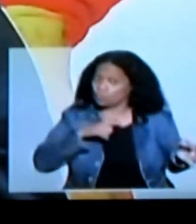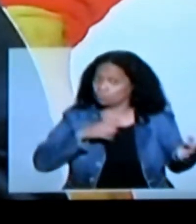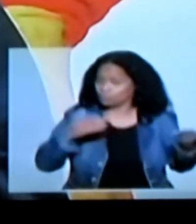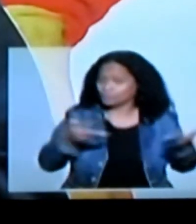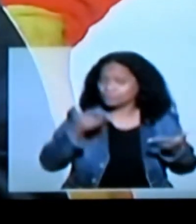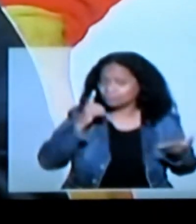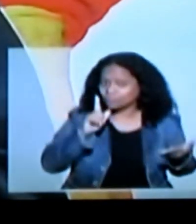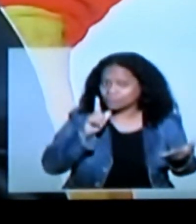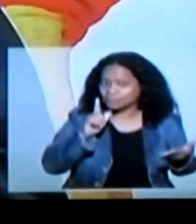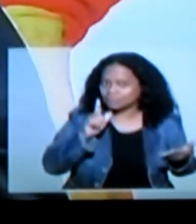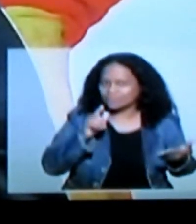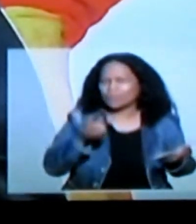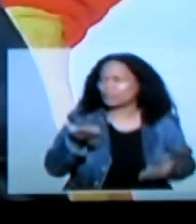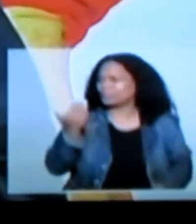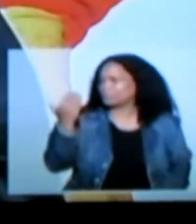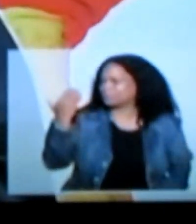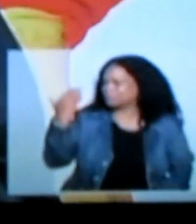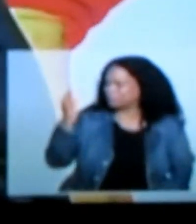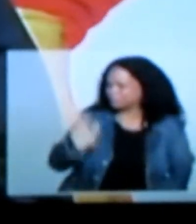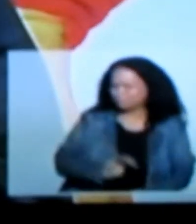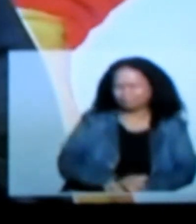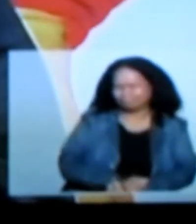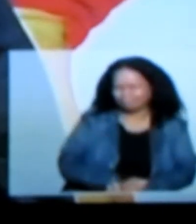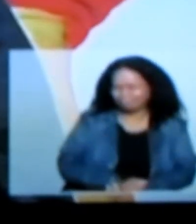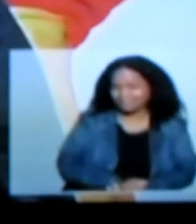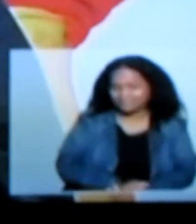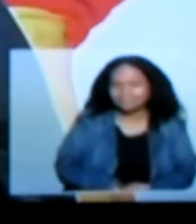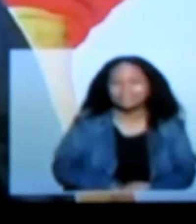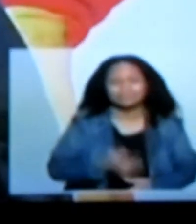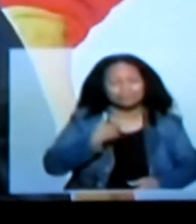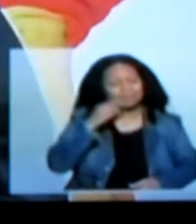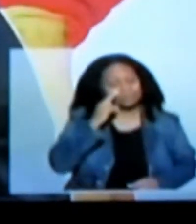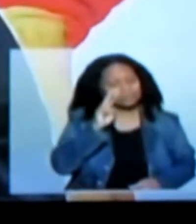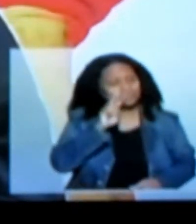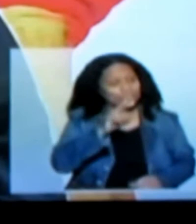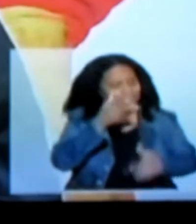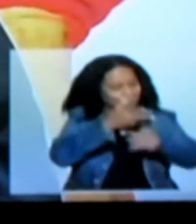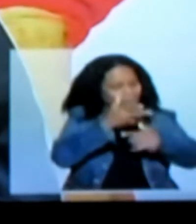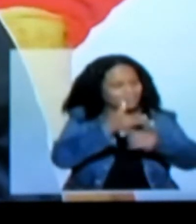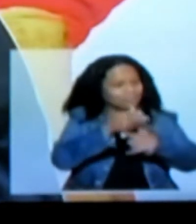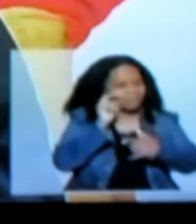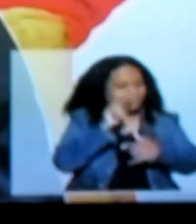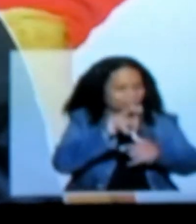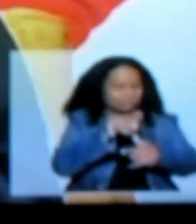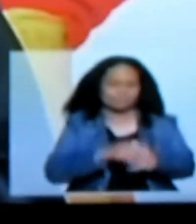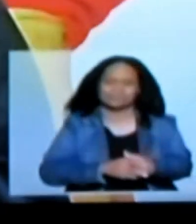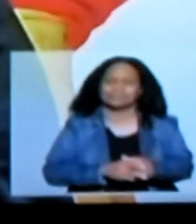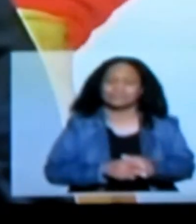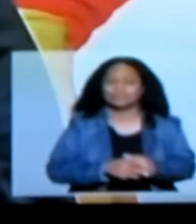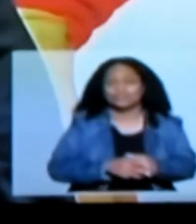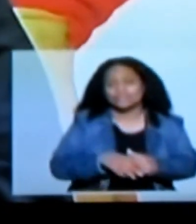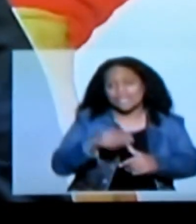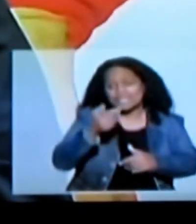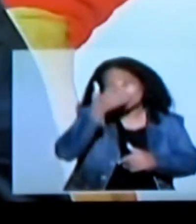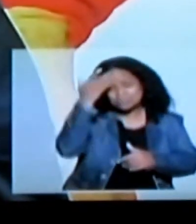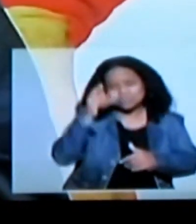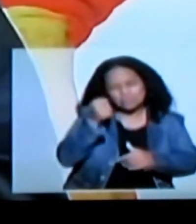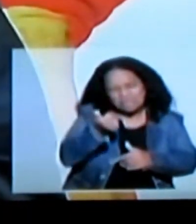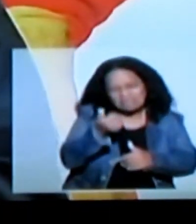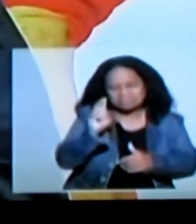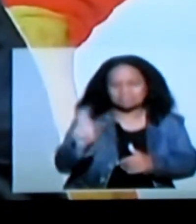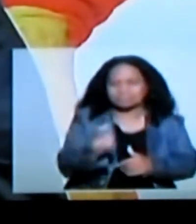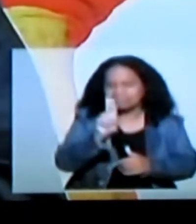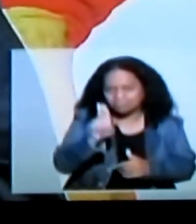o que tem hoje, que você pode entrar no blog, como eu digo. E aí você já vê o vídeo, clica e assiste ali dentro, né? Então, muitas pessoas não deviam utilizar